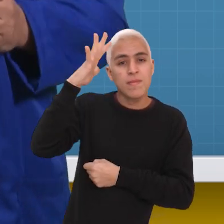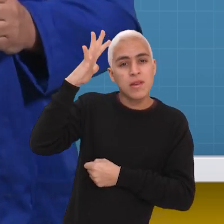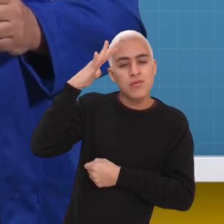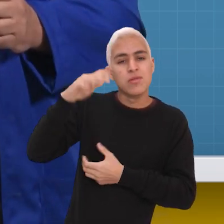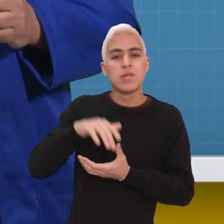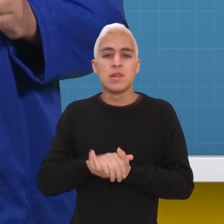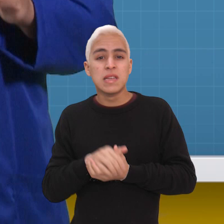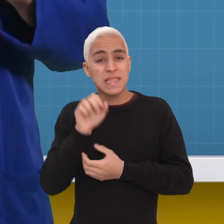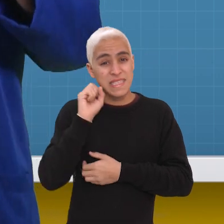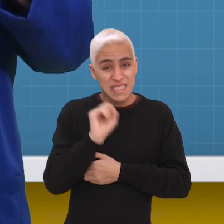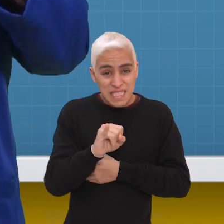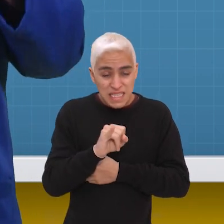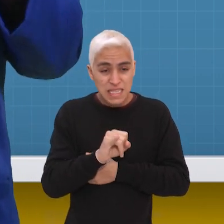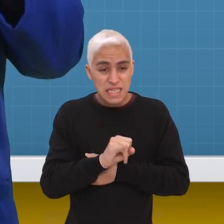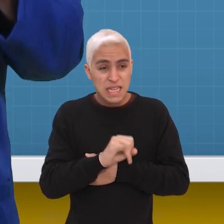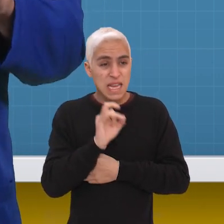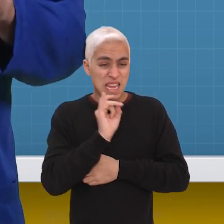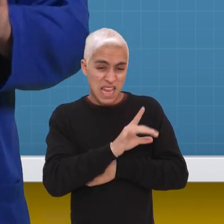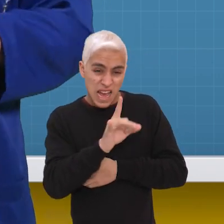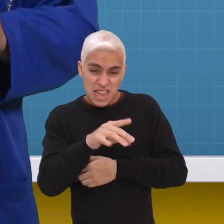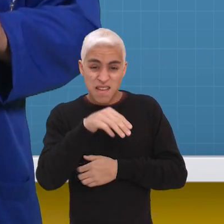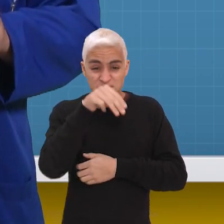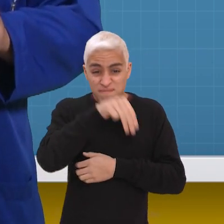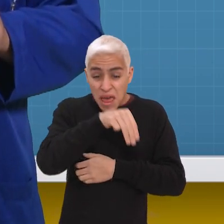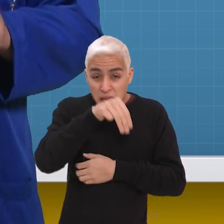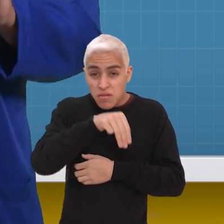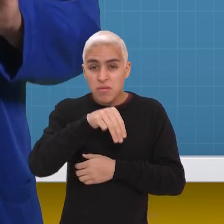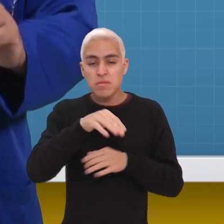Imagine se cada metro